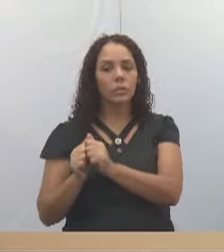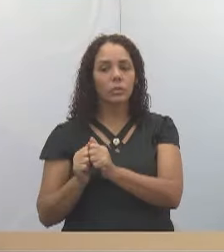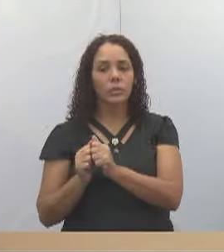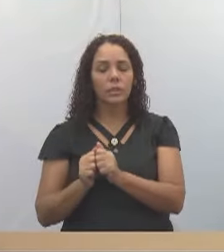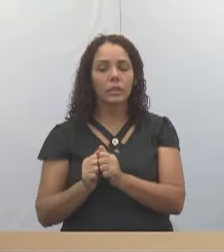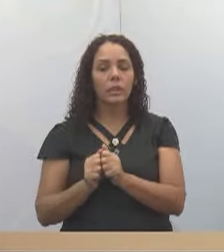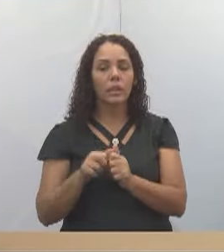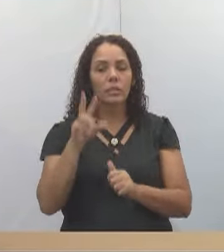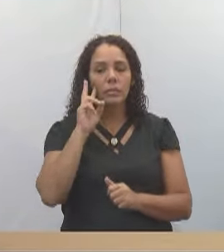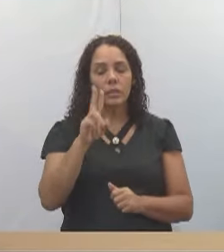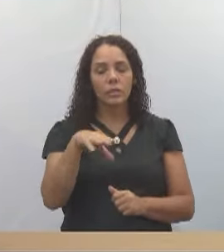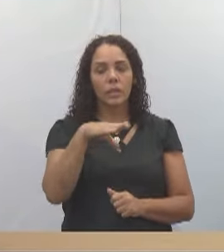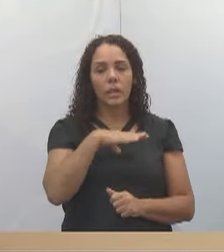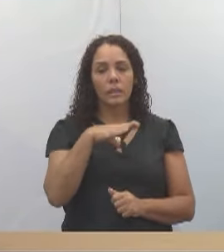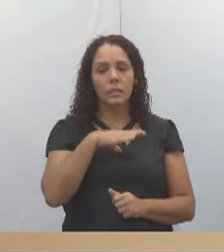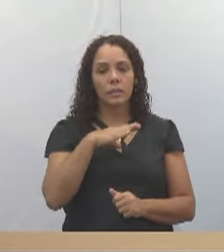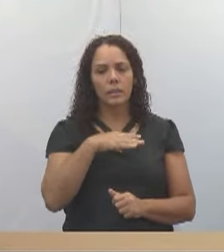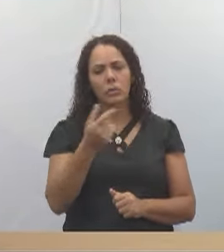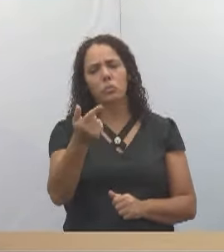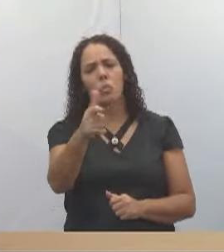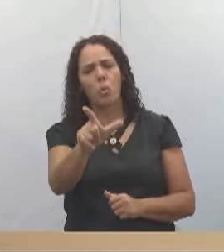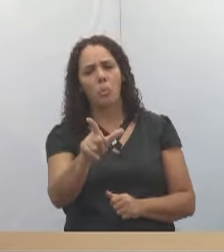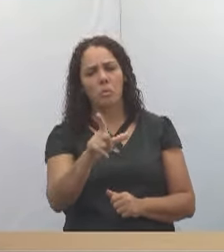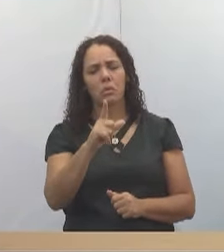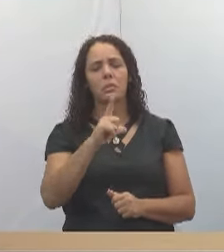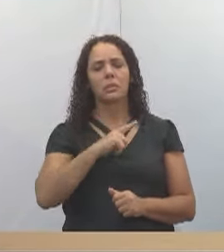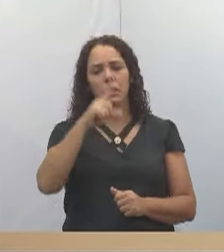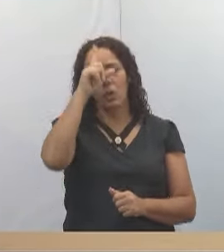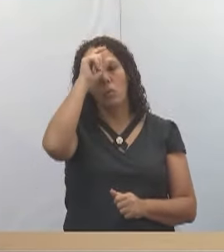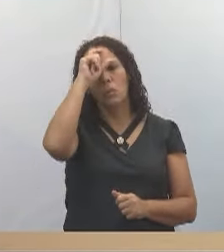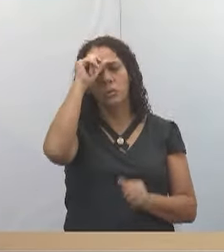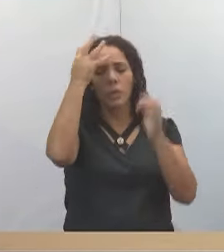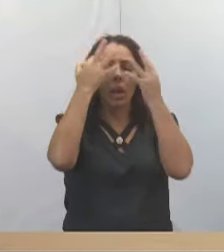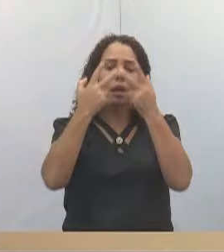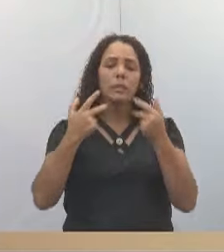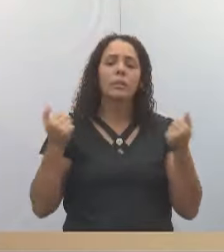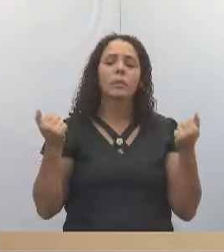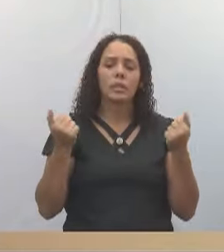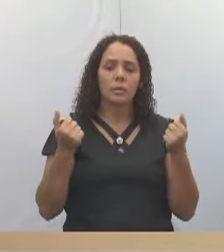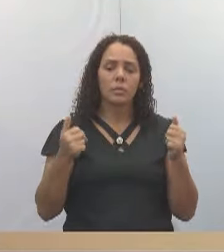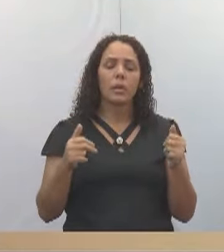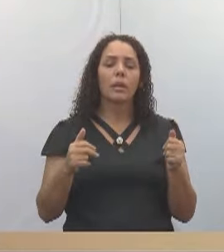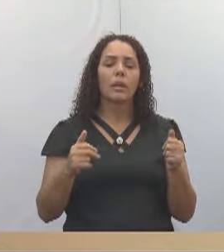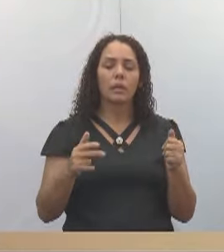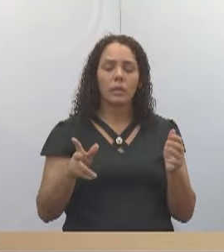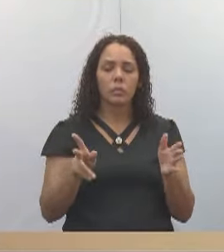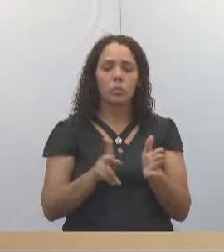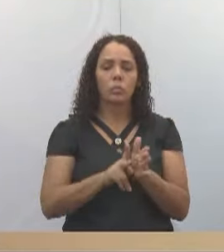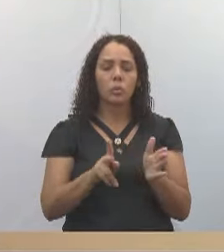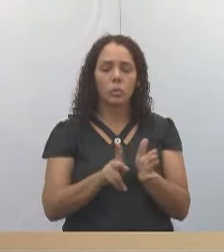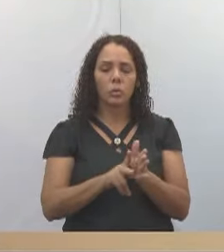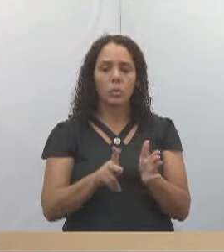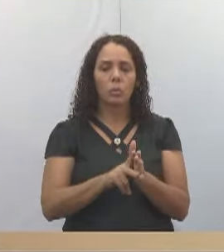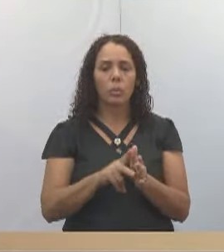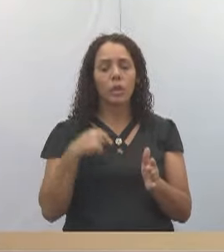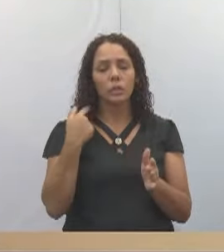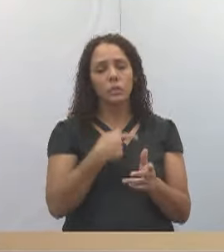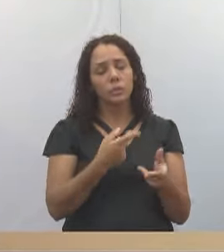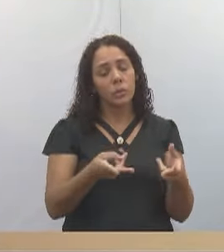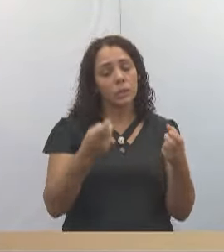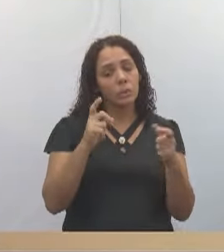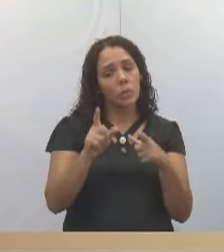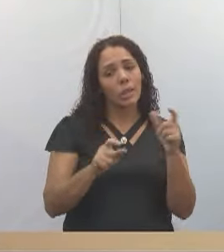cidades que têm hospitais, visitado os hospitais em outras cidades, ambulatórios aí, e a gente vê que,